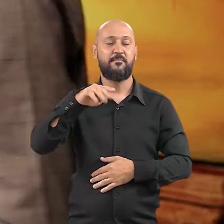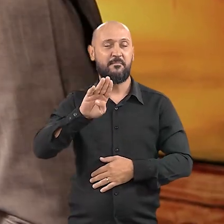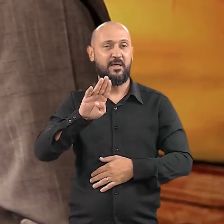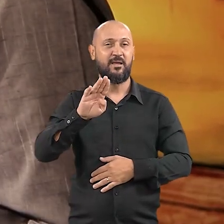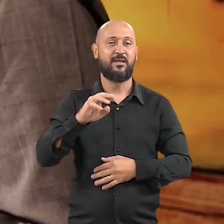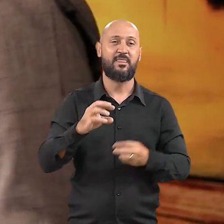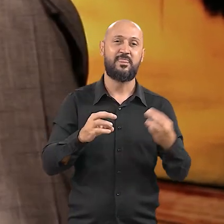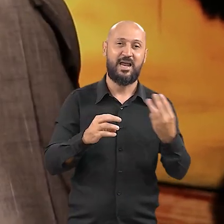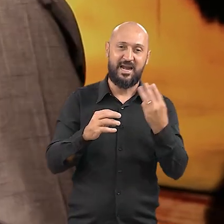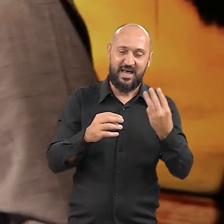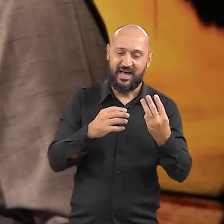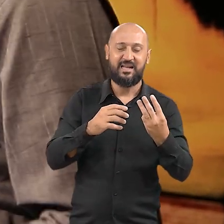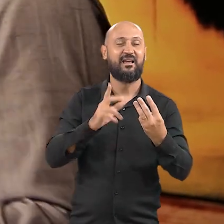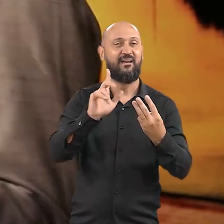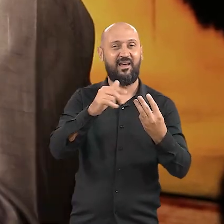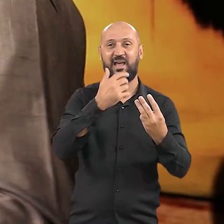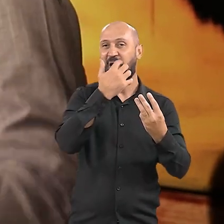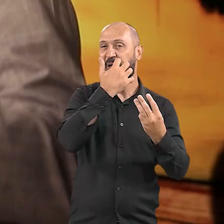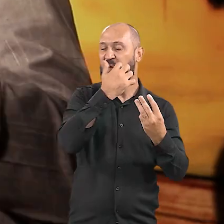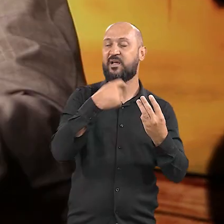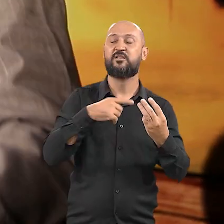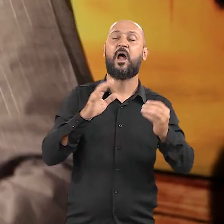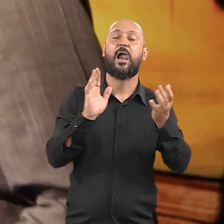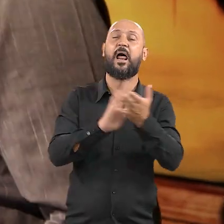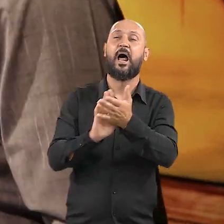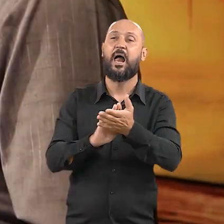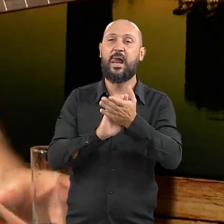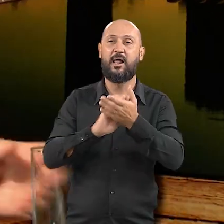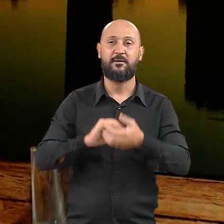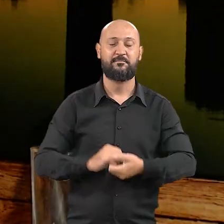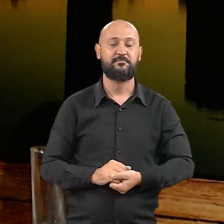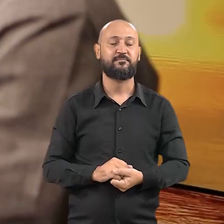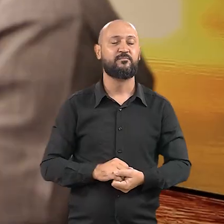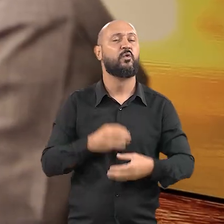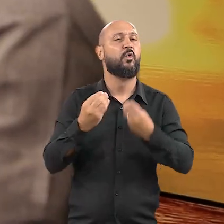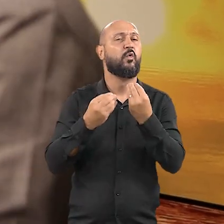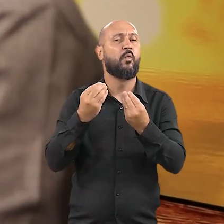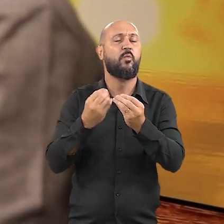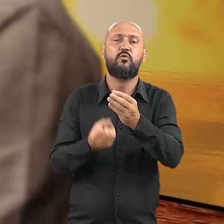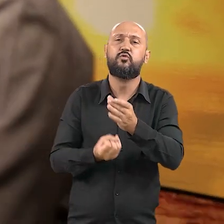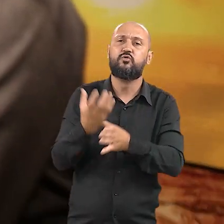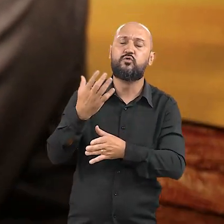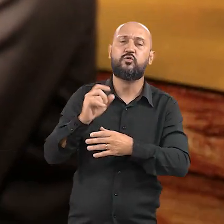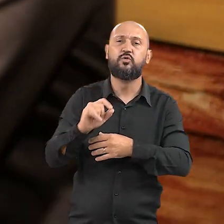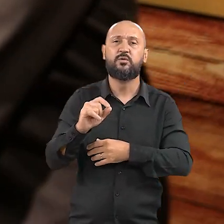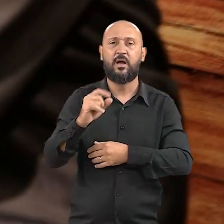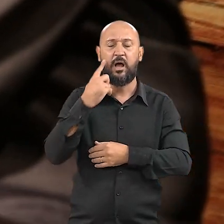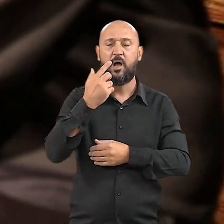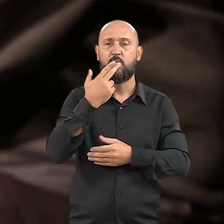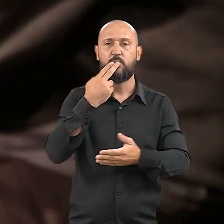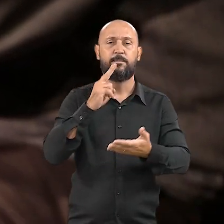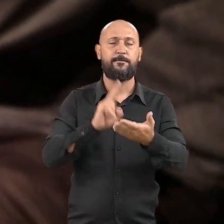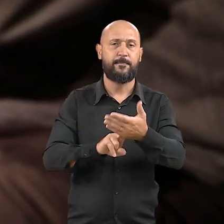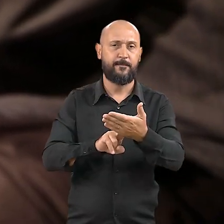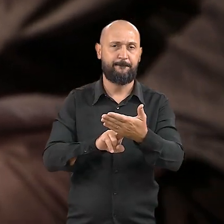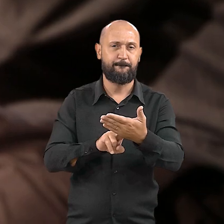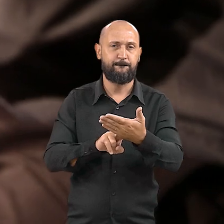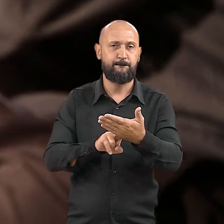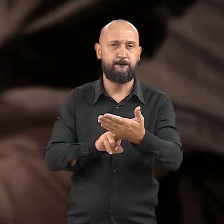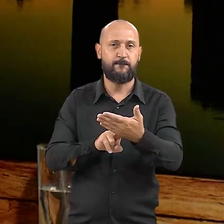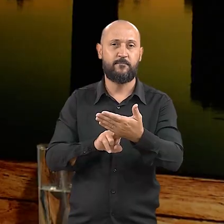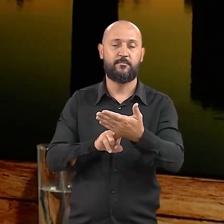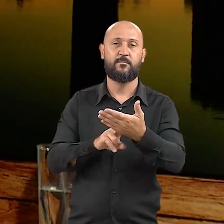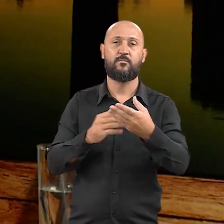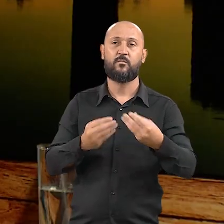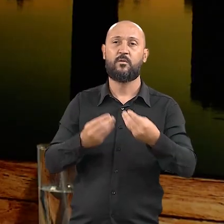ternária, né? São as homenagens. Como é que surgiu a carta